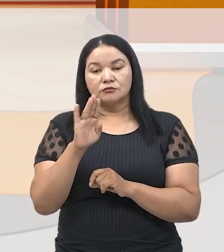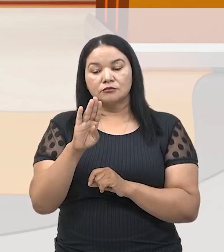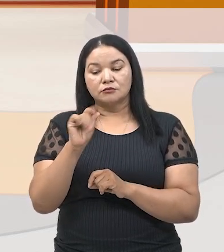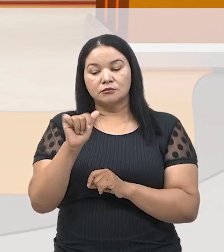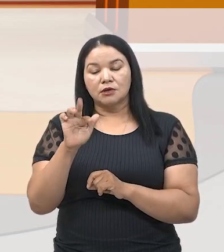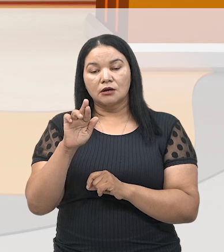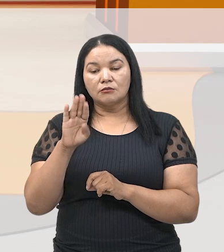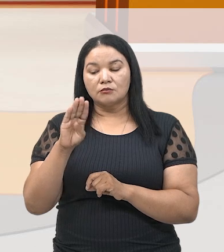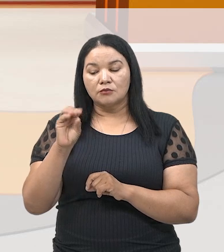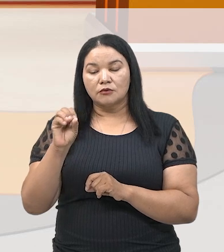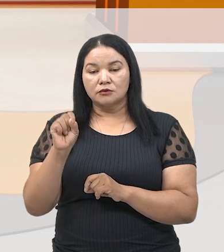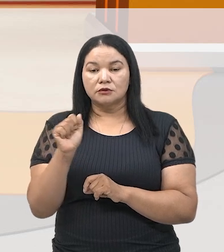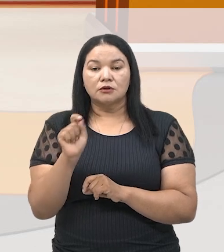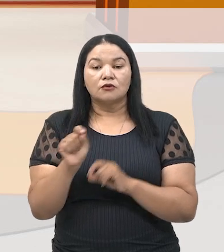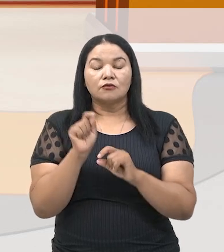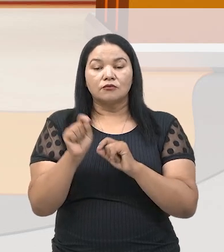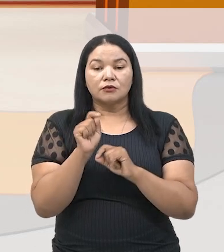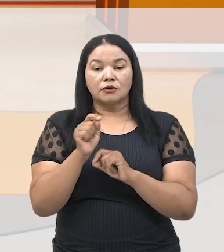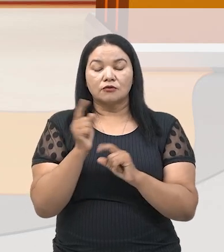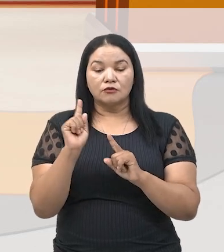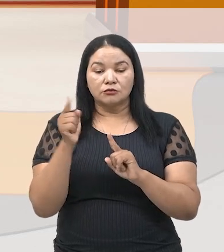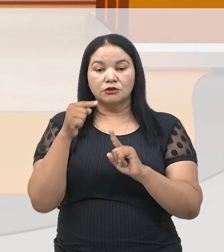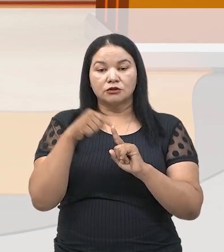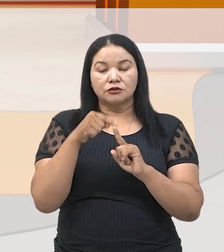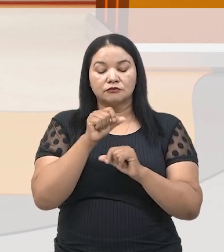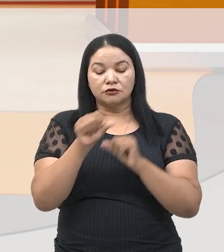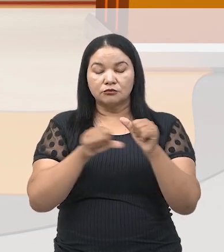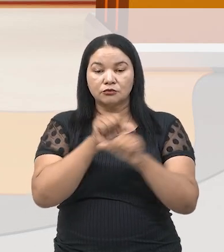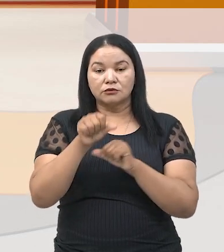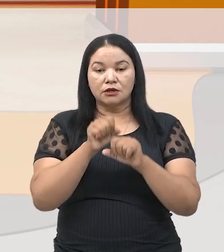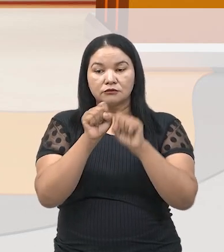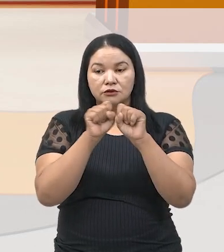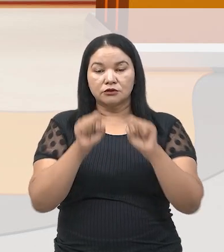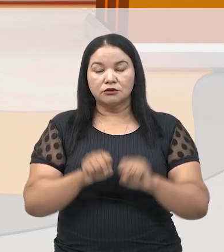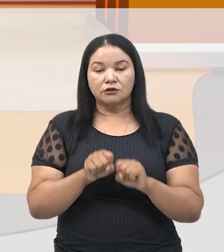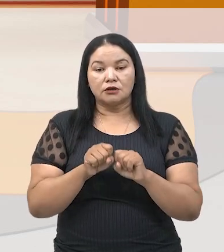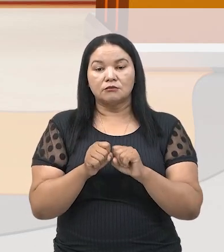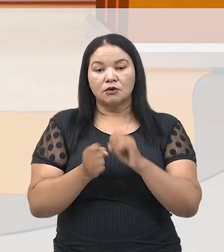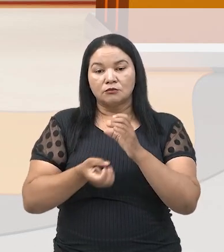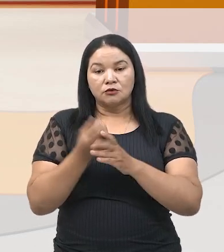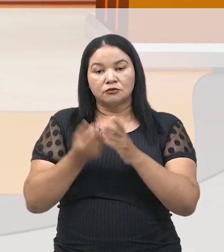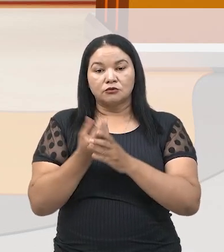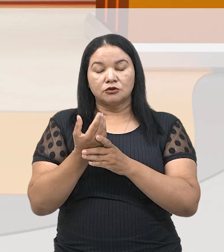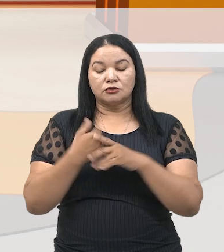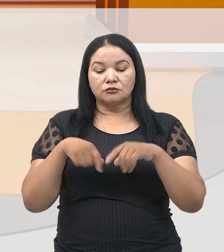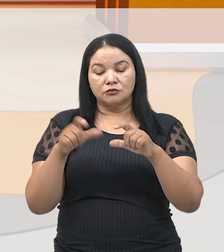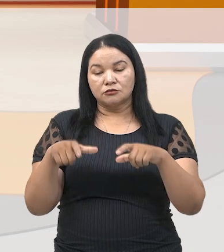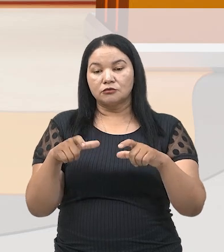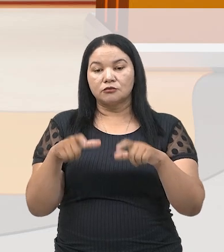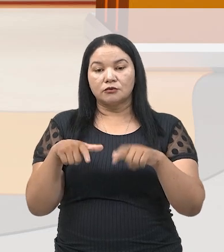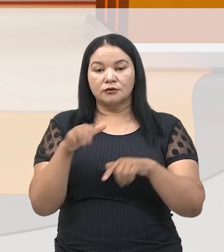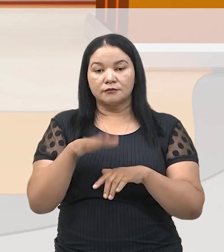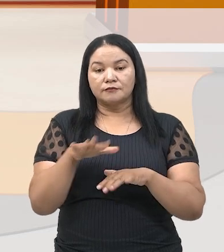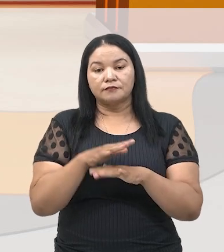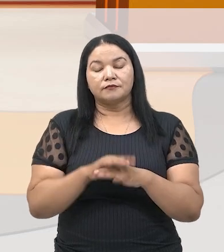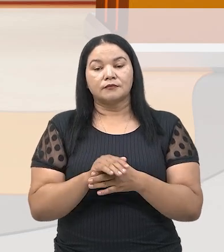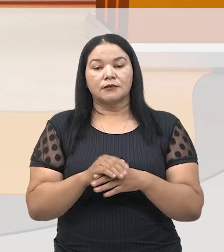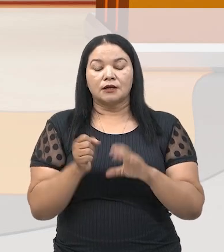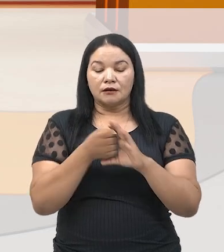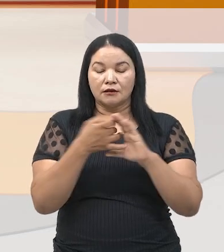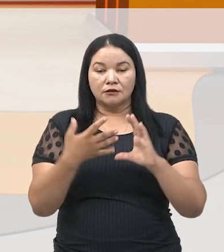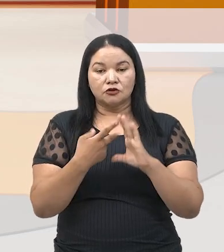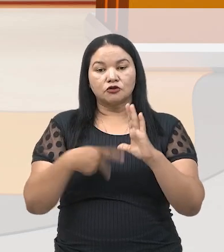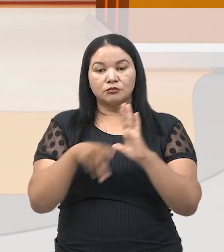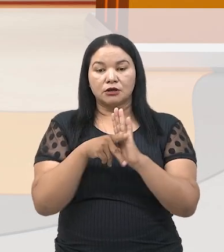intenção justamente de modificar esse sistema produtivo em nosso território. Então, queridos, essas são as